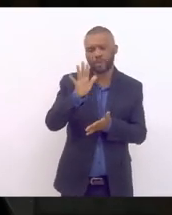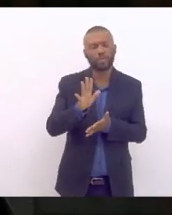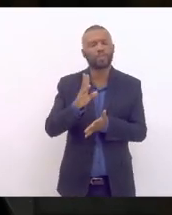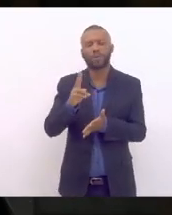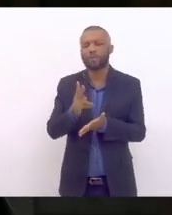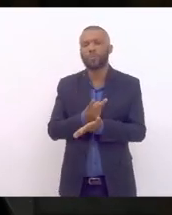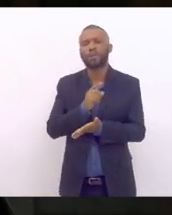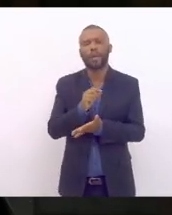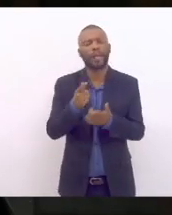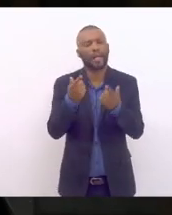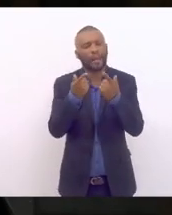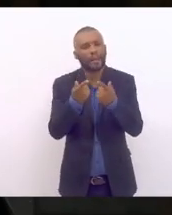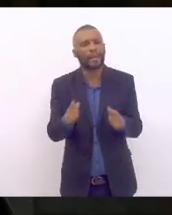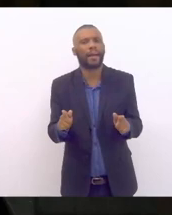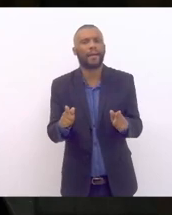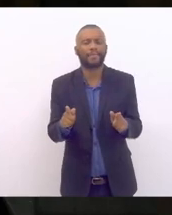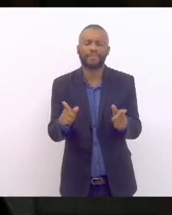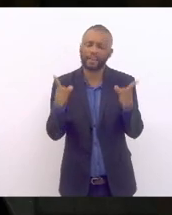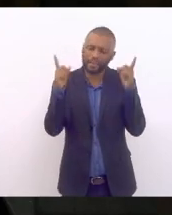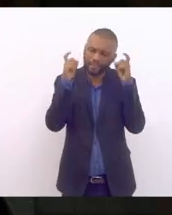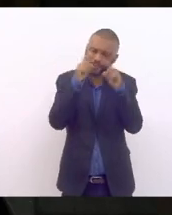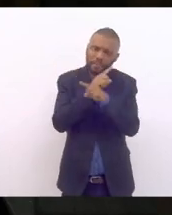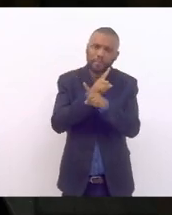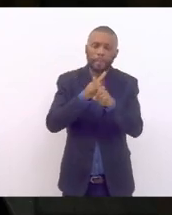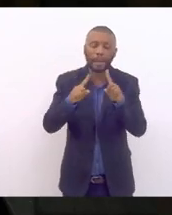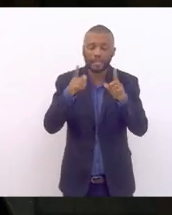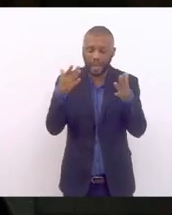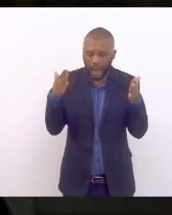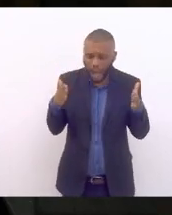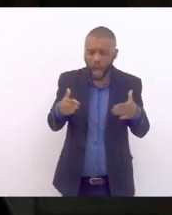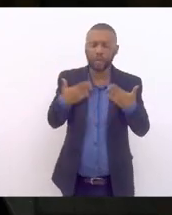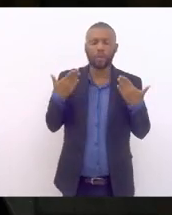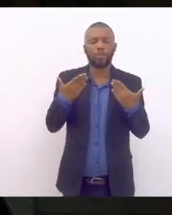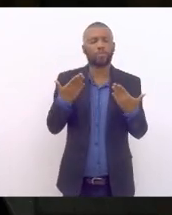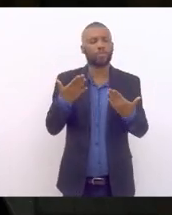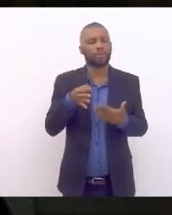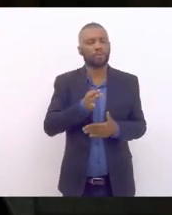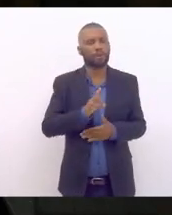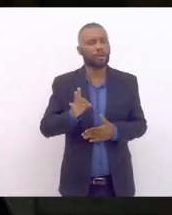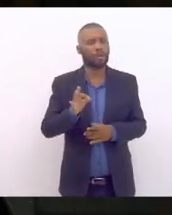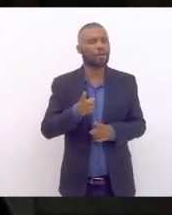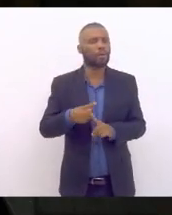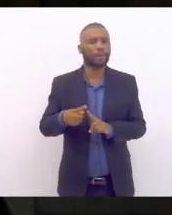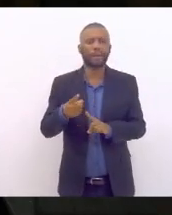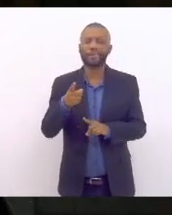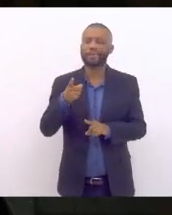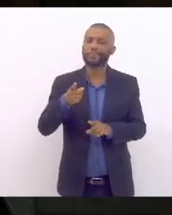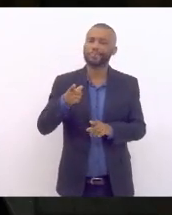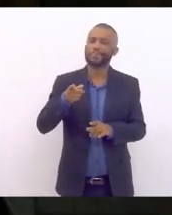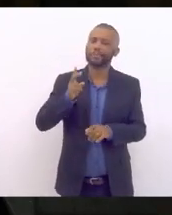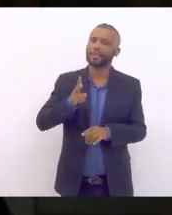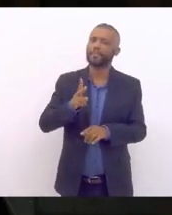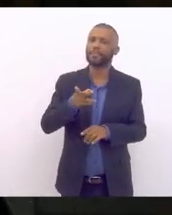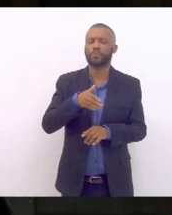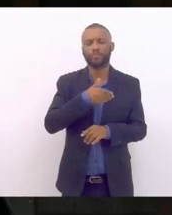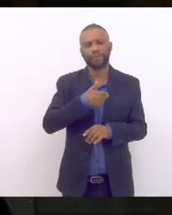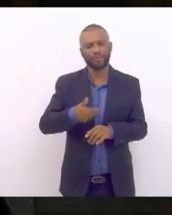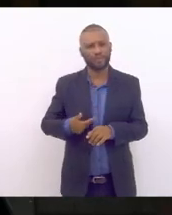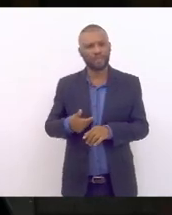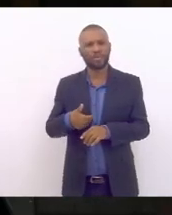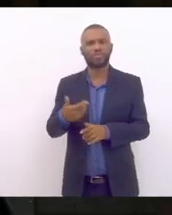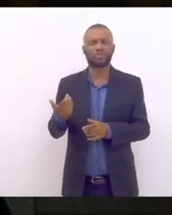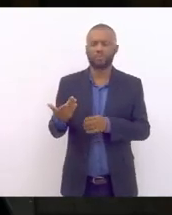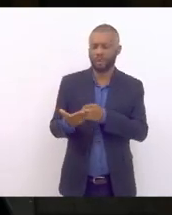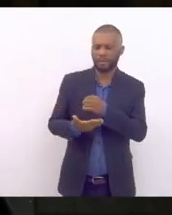é grave a crítico mas não chega a surpreender que todas as vezes que o governo de Matriz